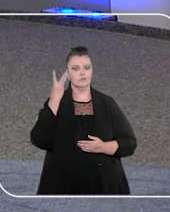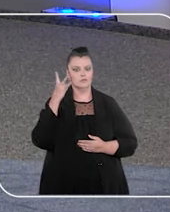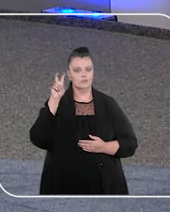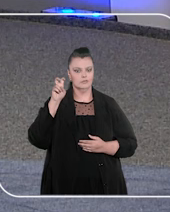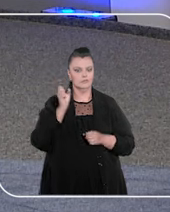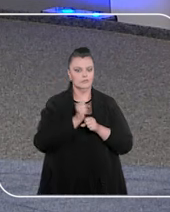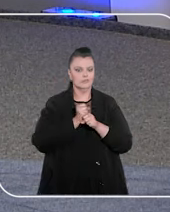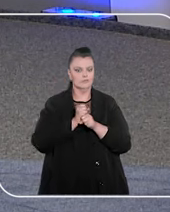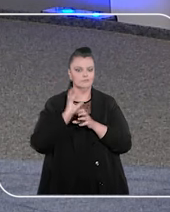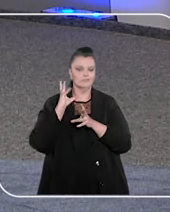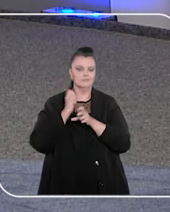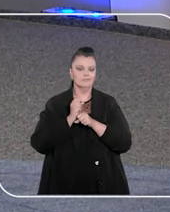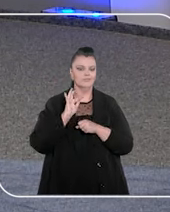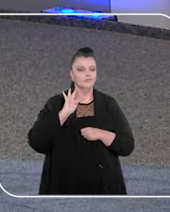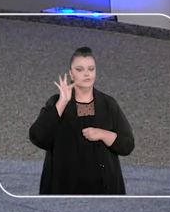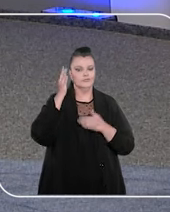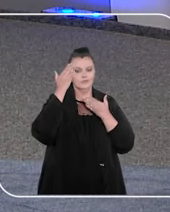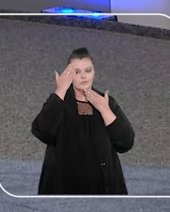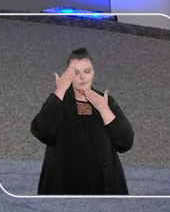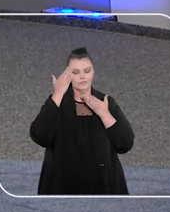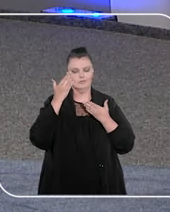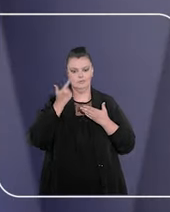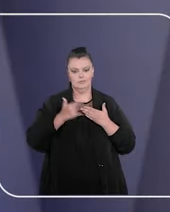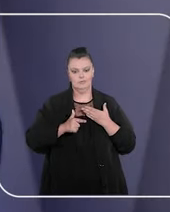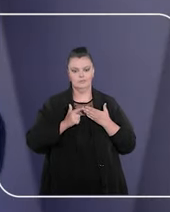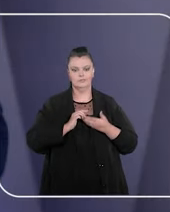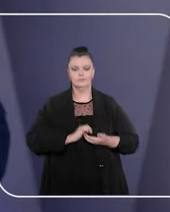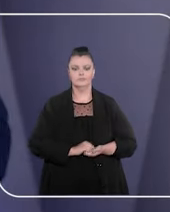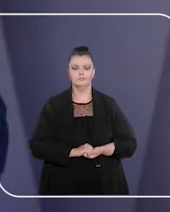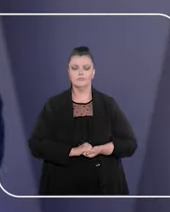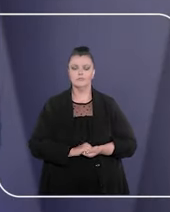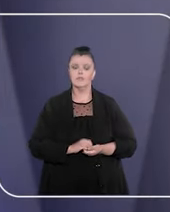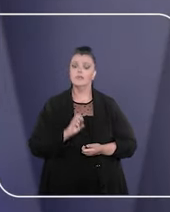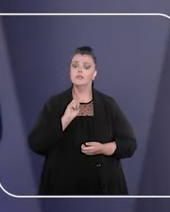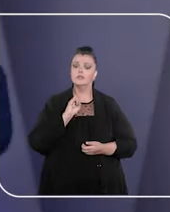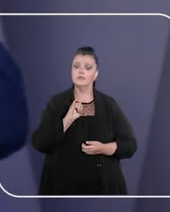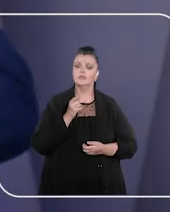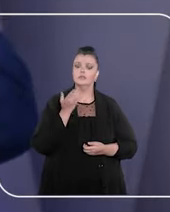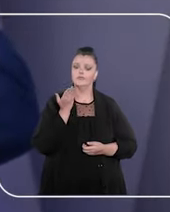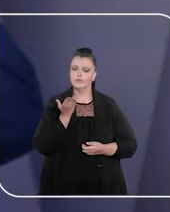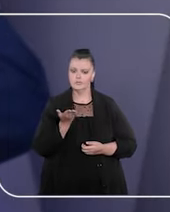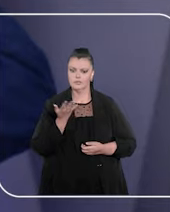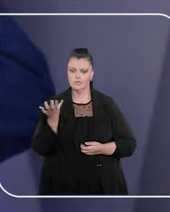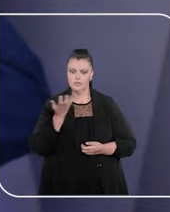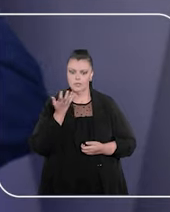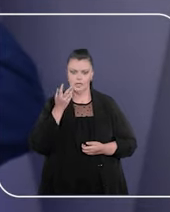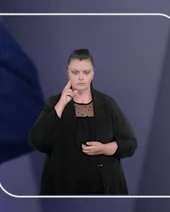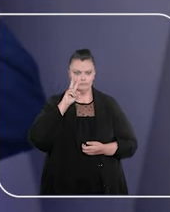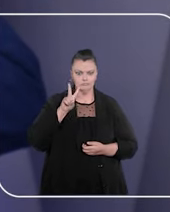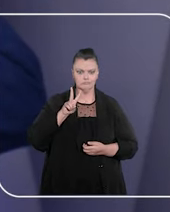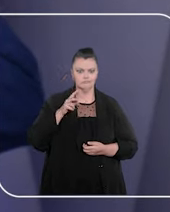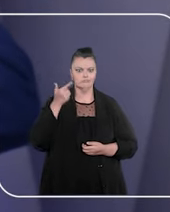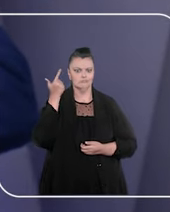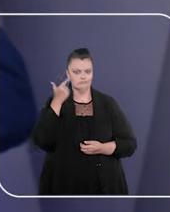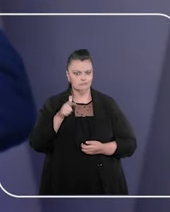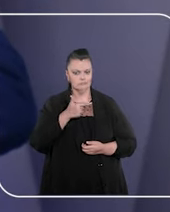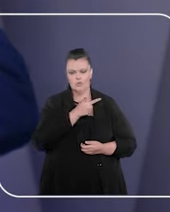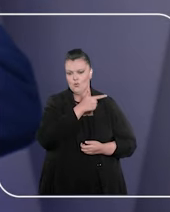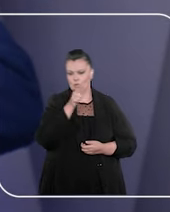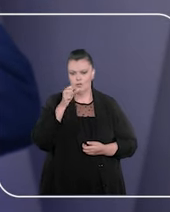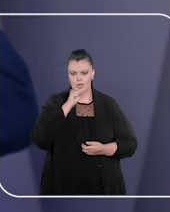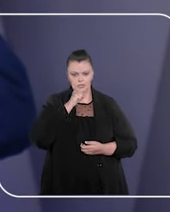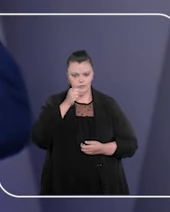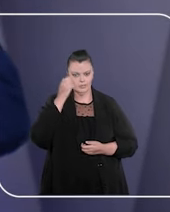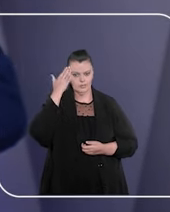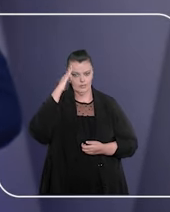35 anos, então. Muito obrigado mais uma vez. E se você quiser conferir novamente esta e outras